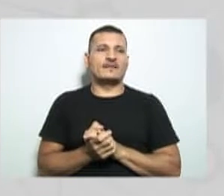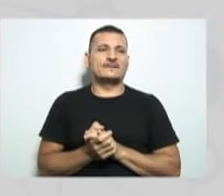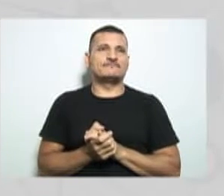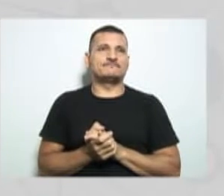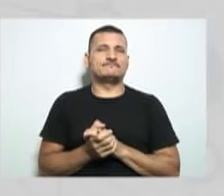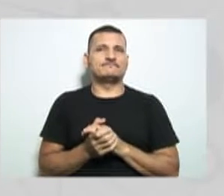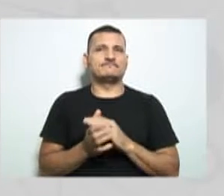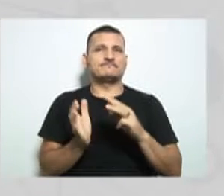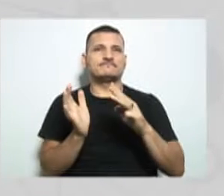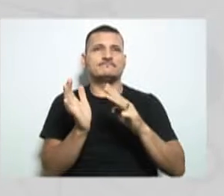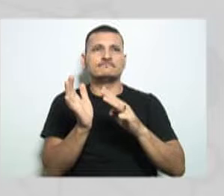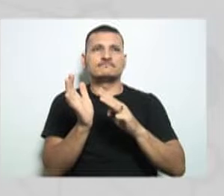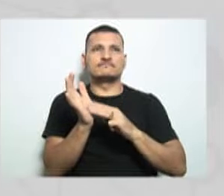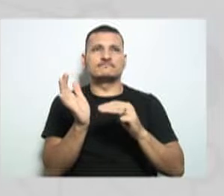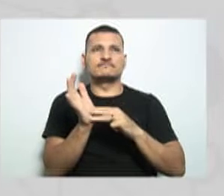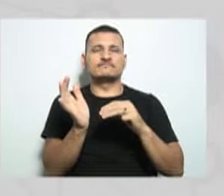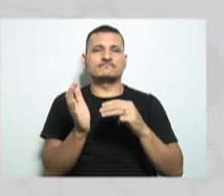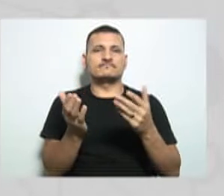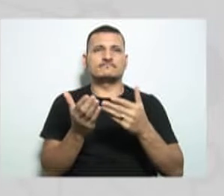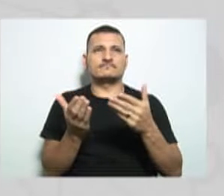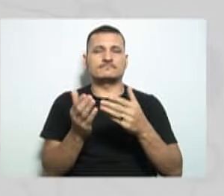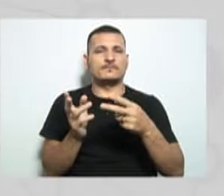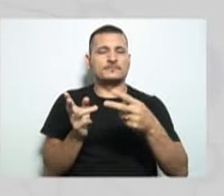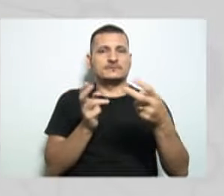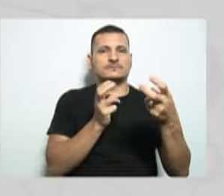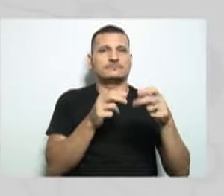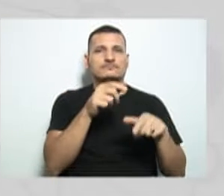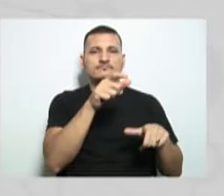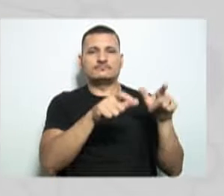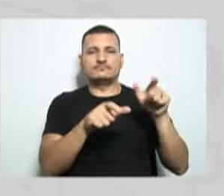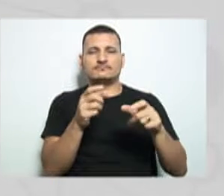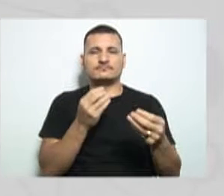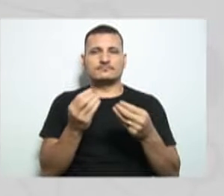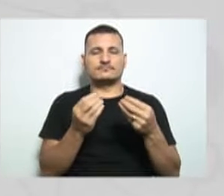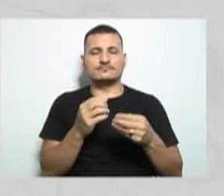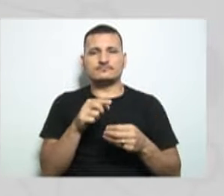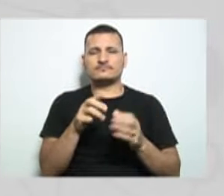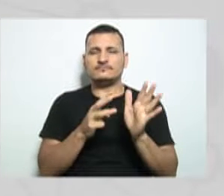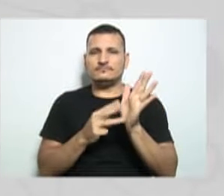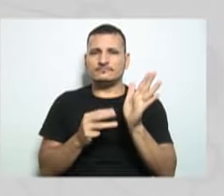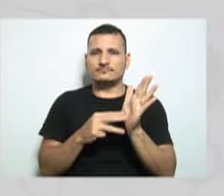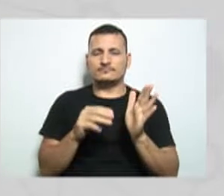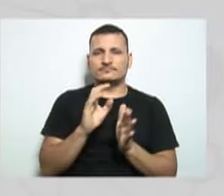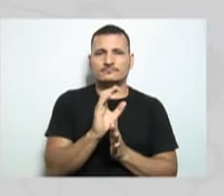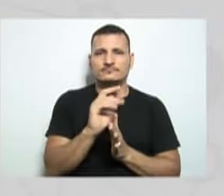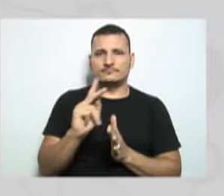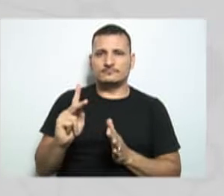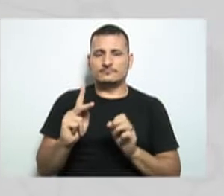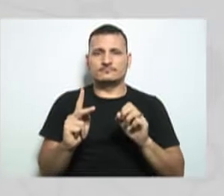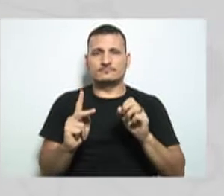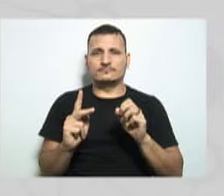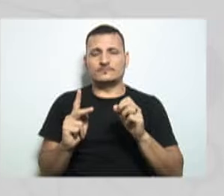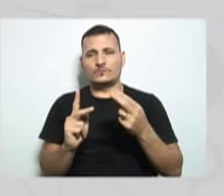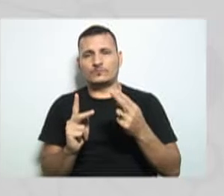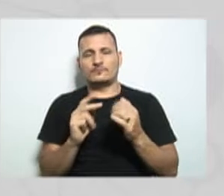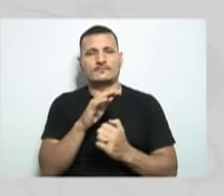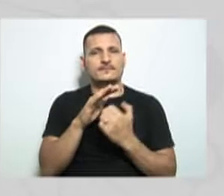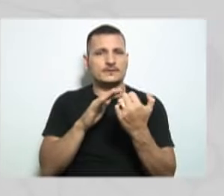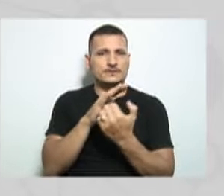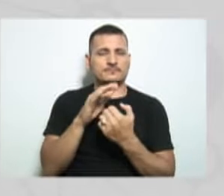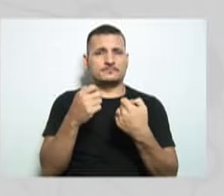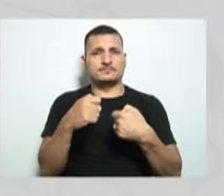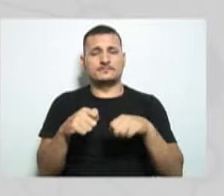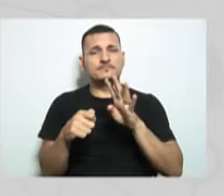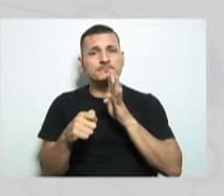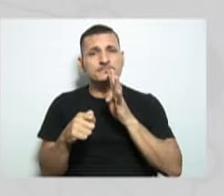no valor percebido pelo consumidor. Nesse método, a cooperativa, ou seja, a empresa, precisa conhecer o consumidor,